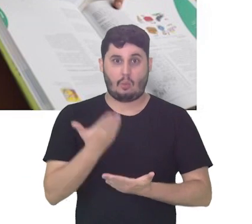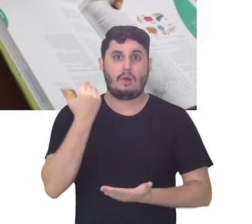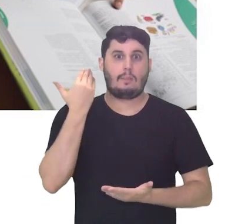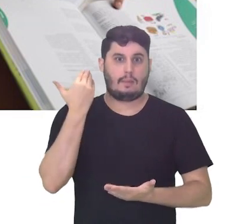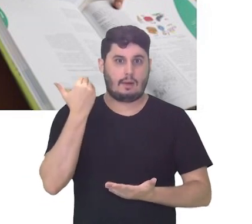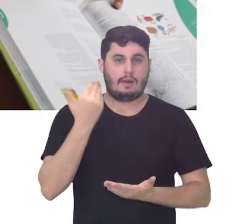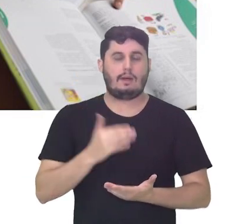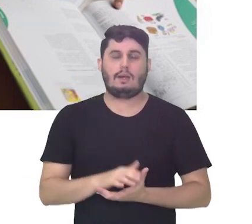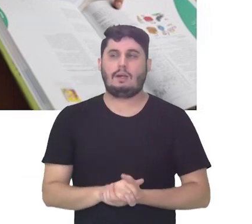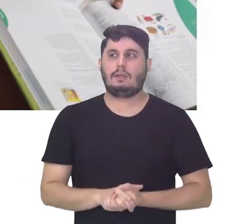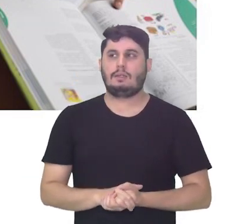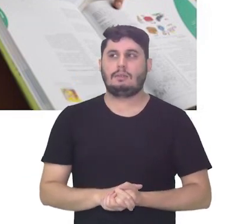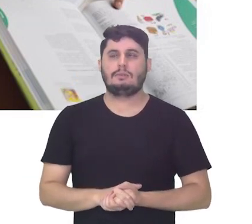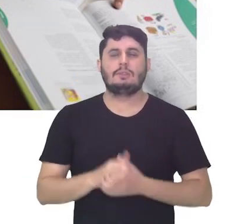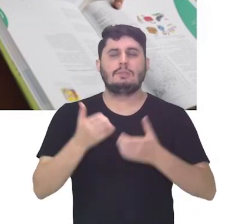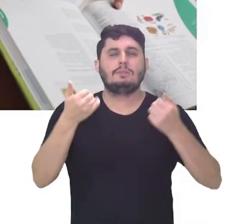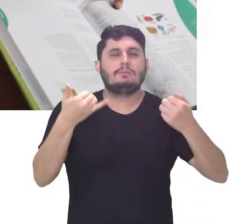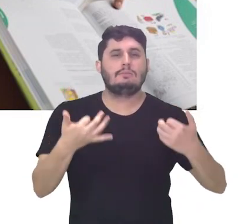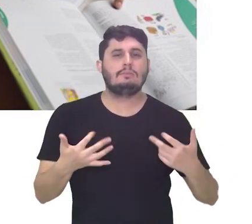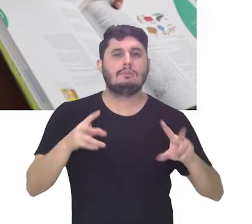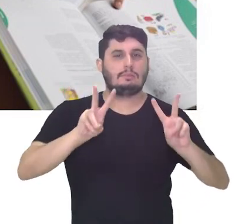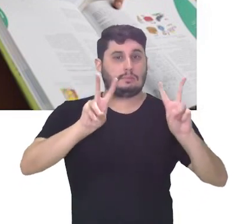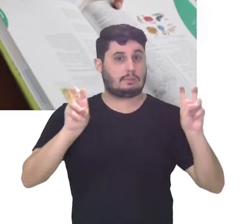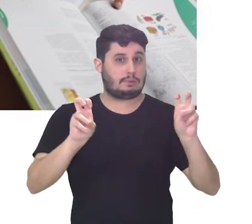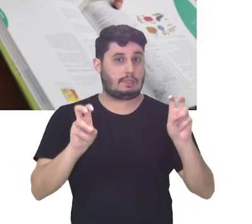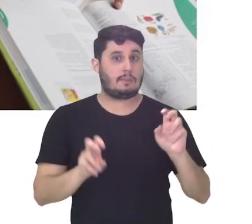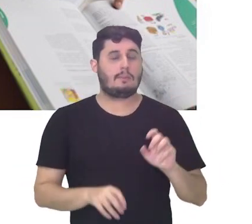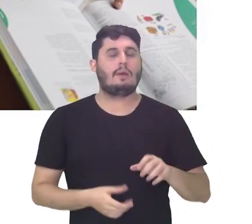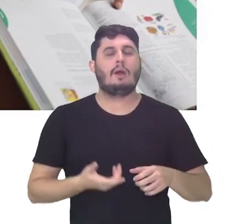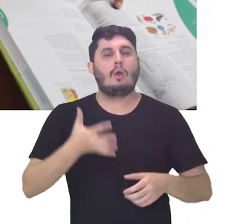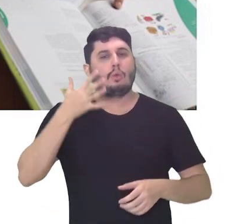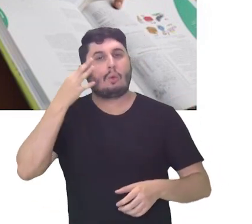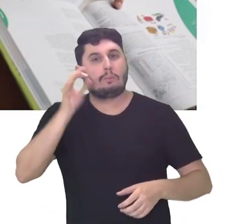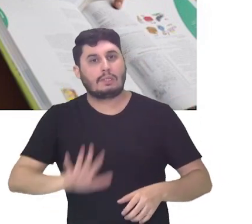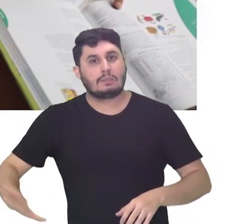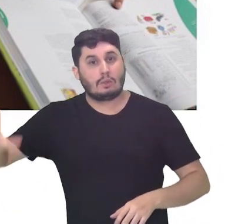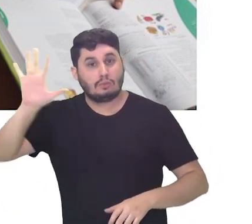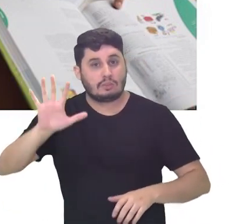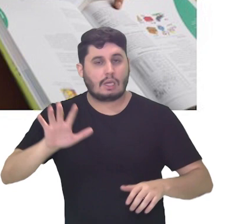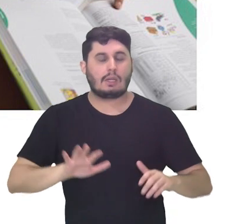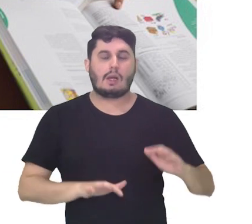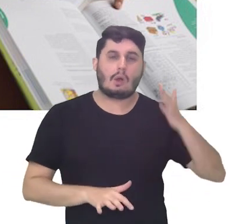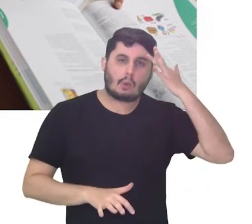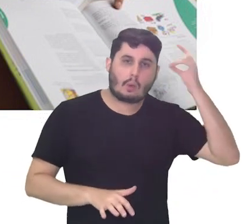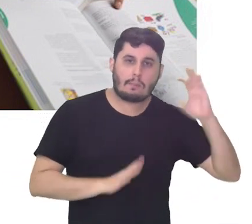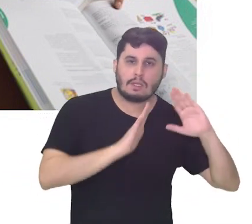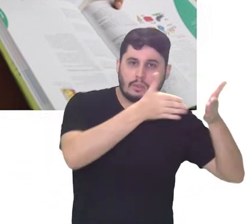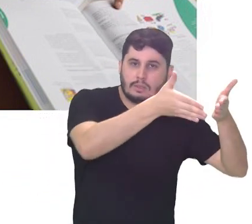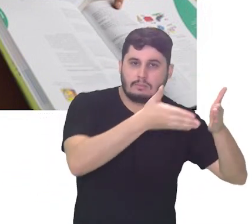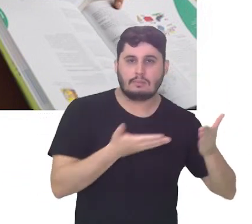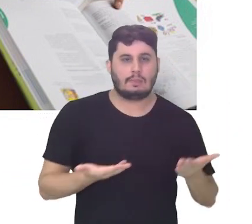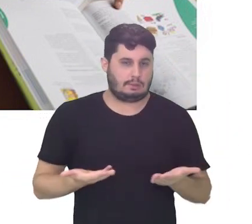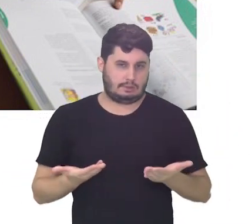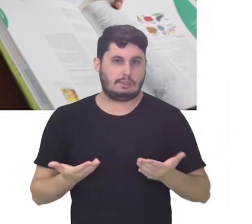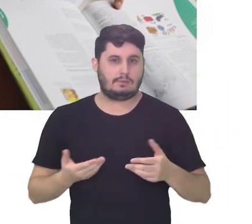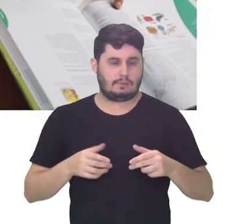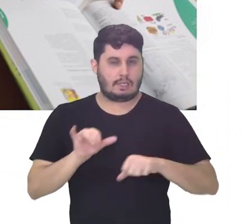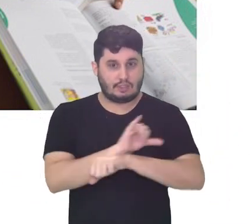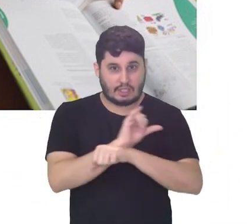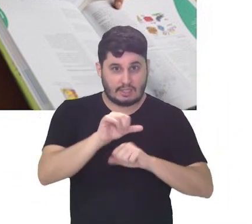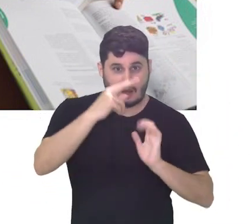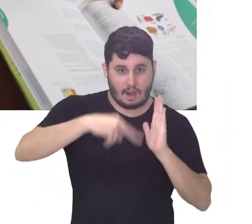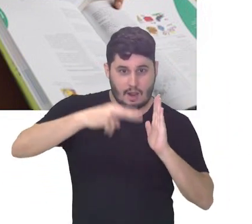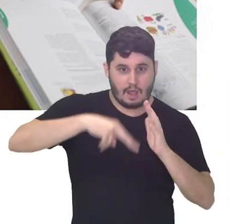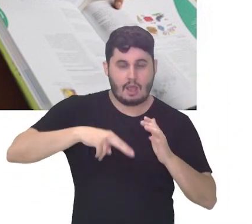nós estávamos falando sobre a compreensão geral específica, a leitura rápida, o skimming e o scanning,